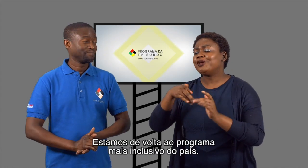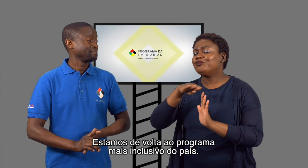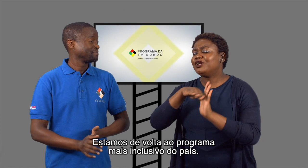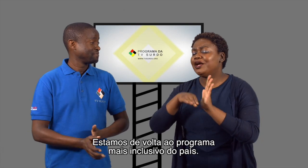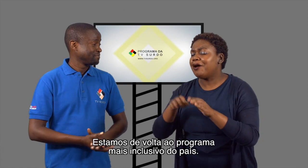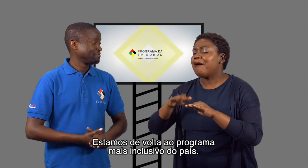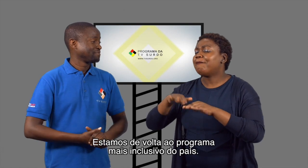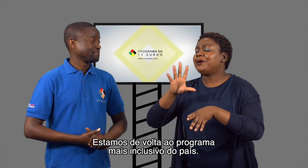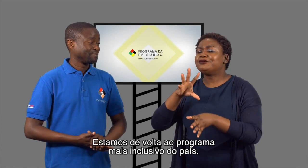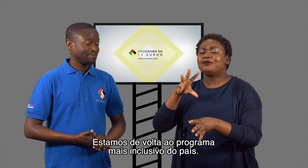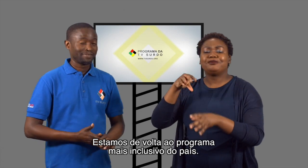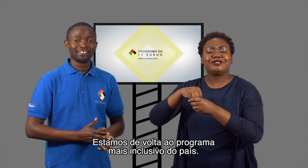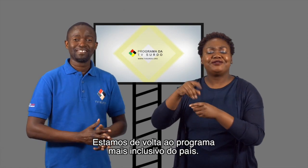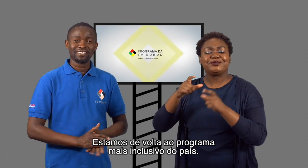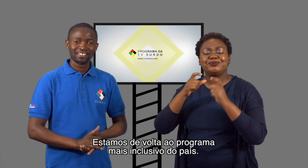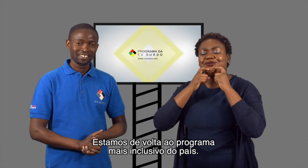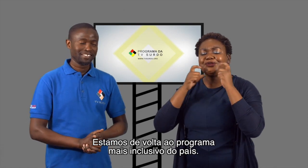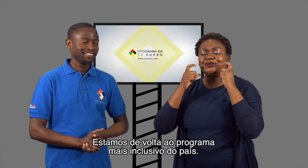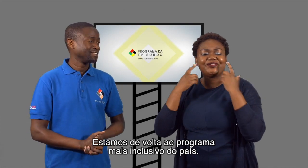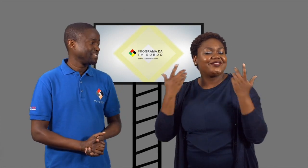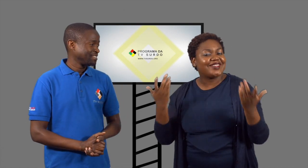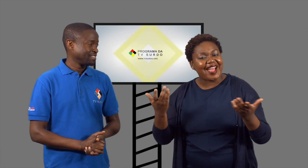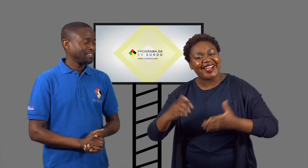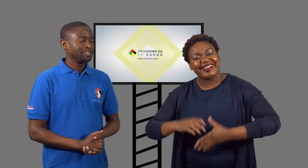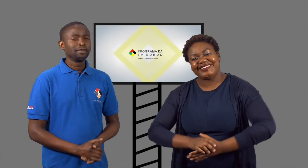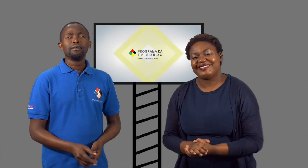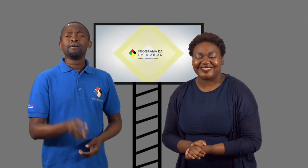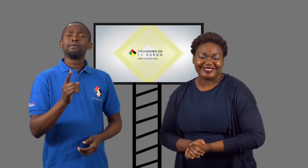Estamos de volta ao programa mais inclusivo do país.